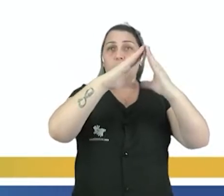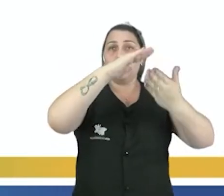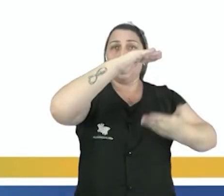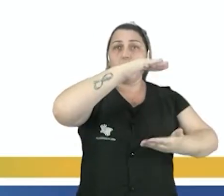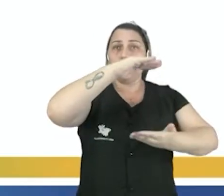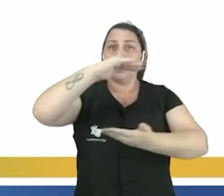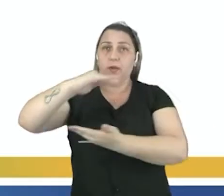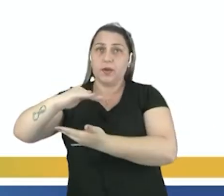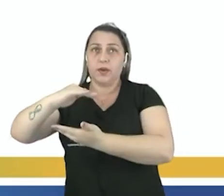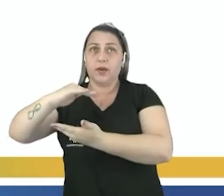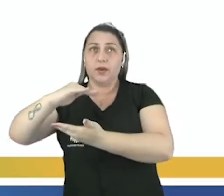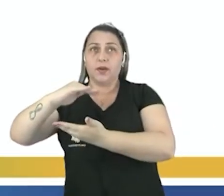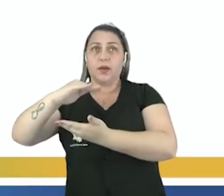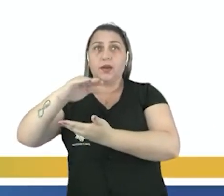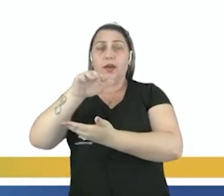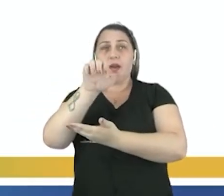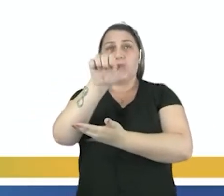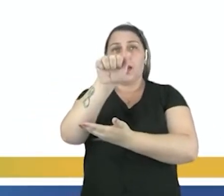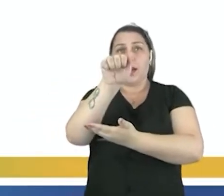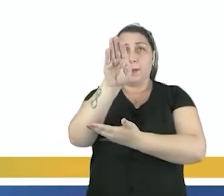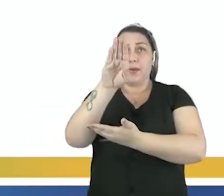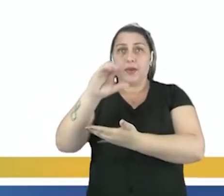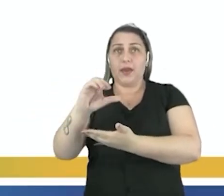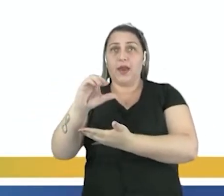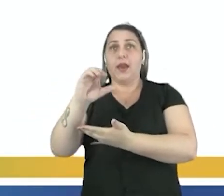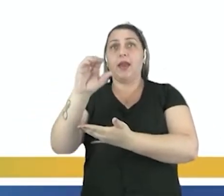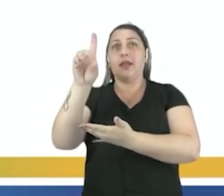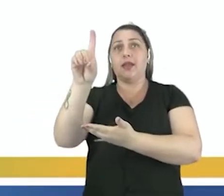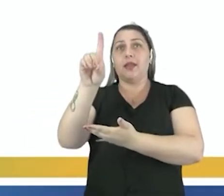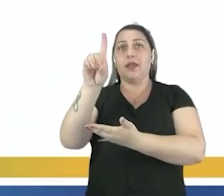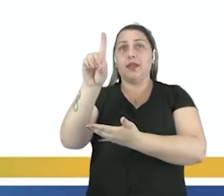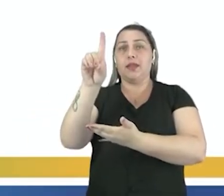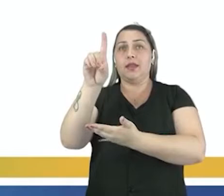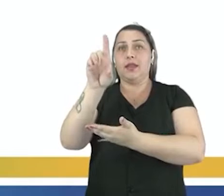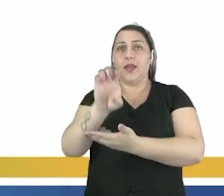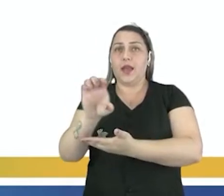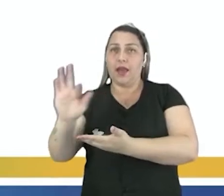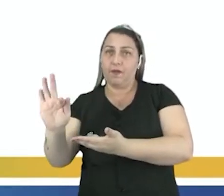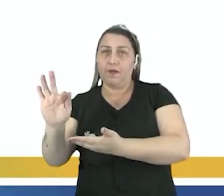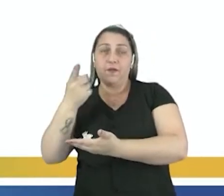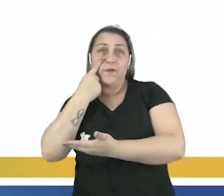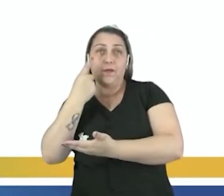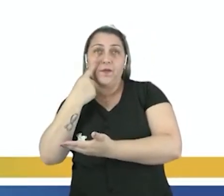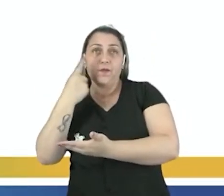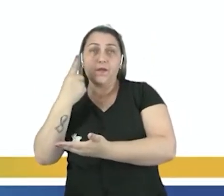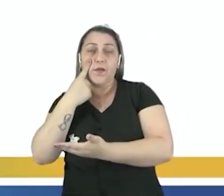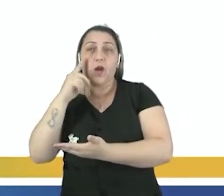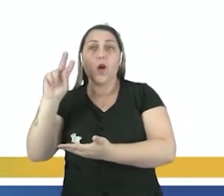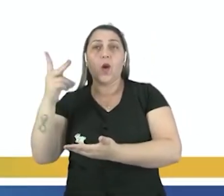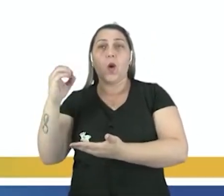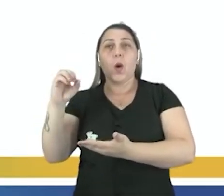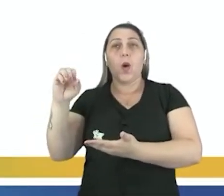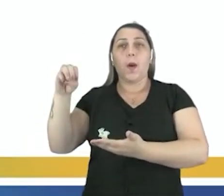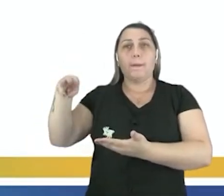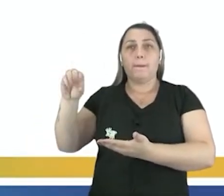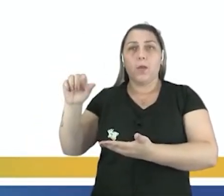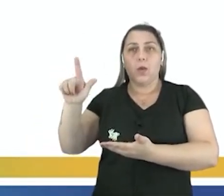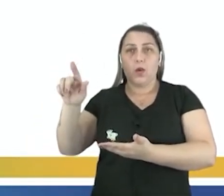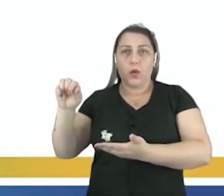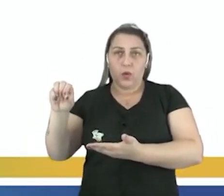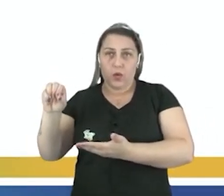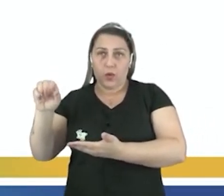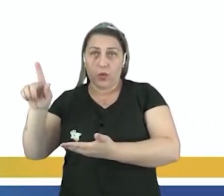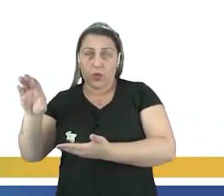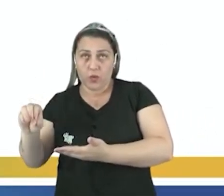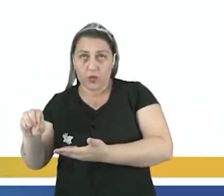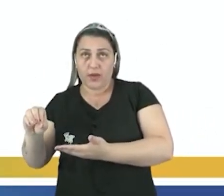ABC e o triângulo DEF. Repare que o segmento AB, né, o seu lado homólogo correspondente é